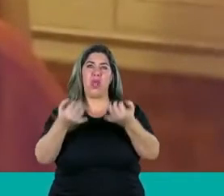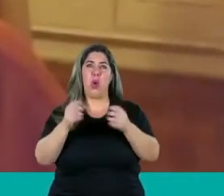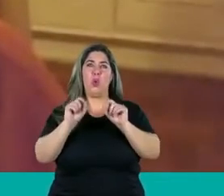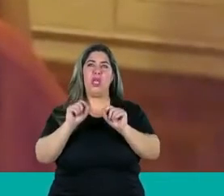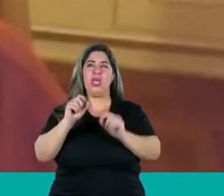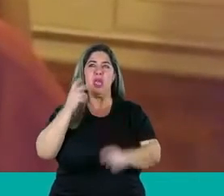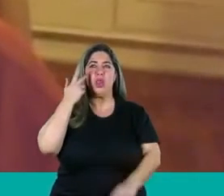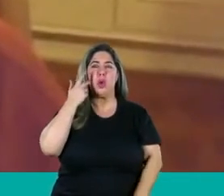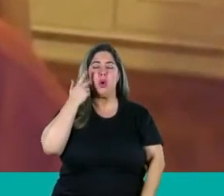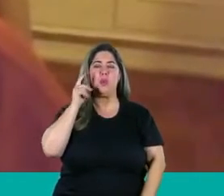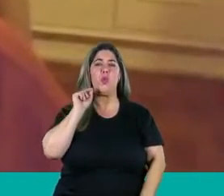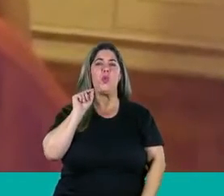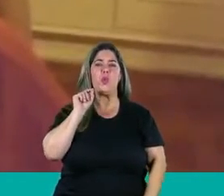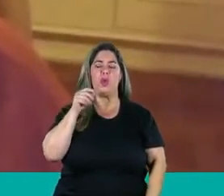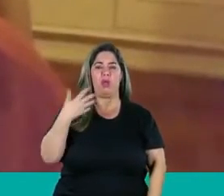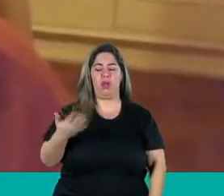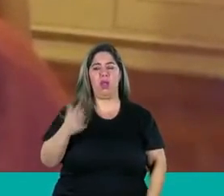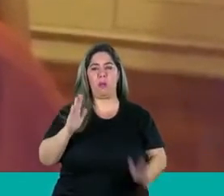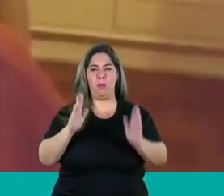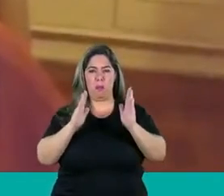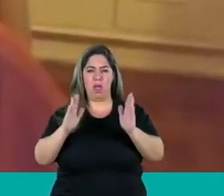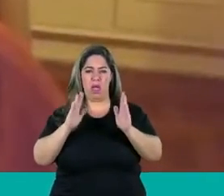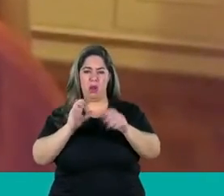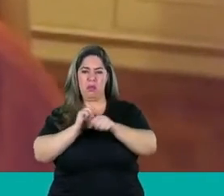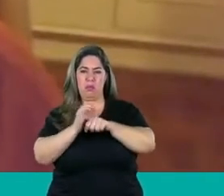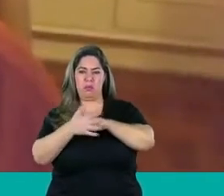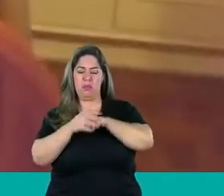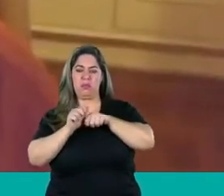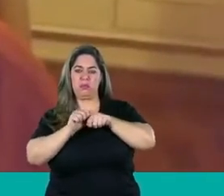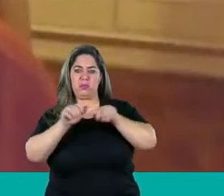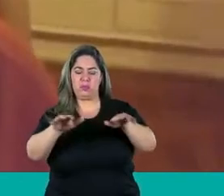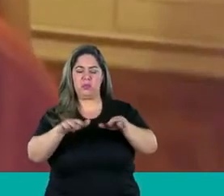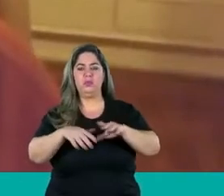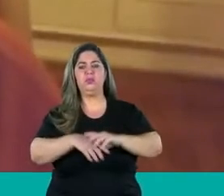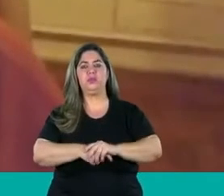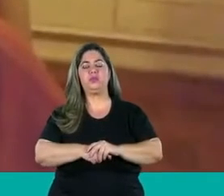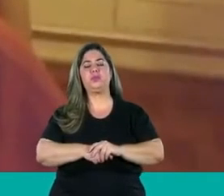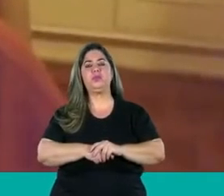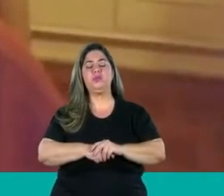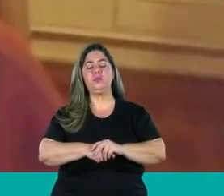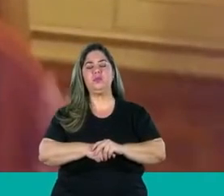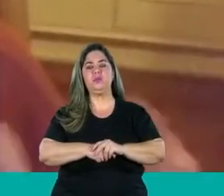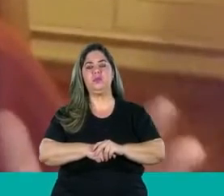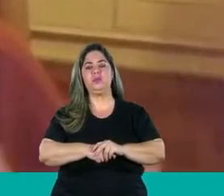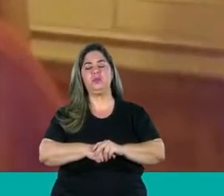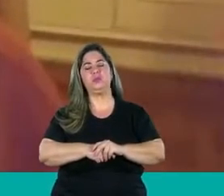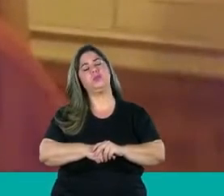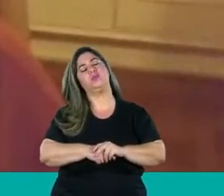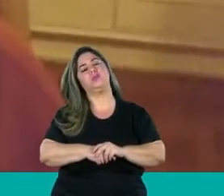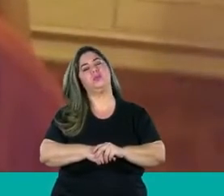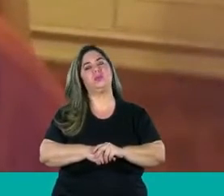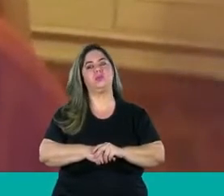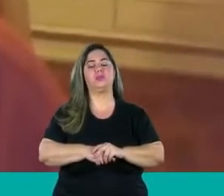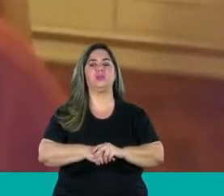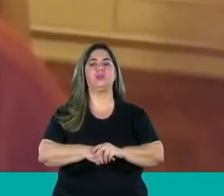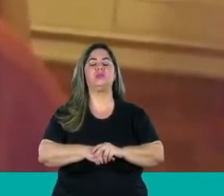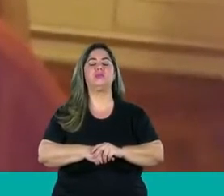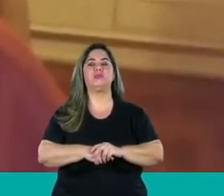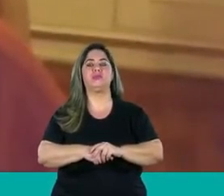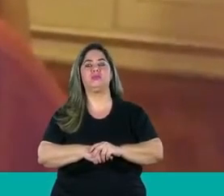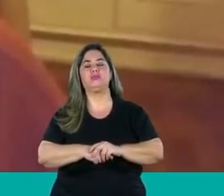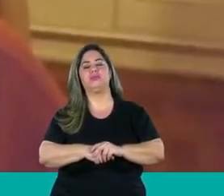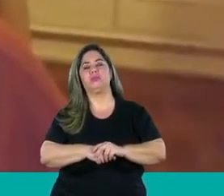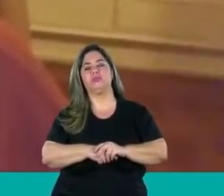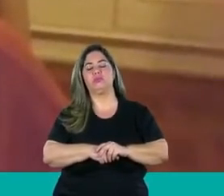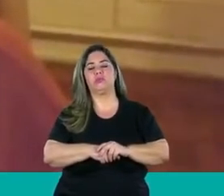é normal, mas diríamos, vai, em tempos de pandemia, nos traz a